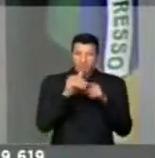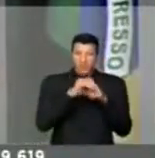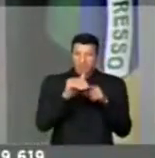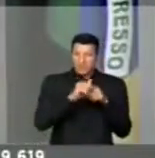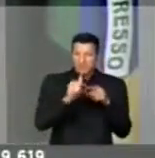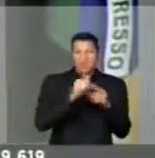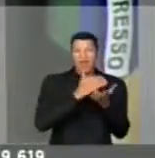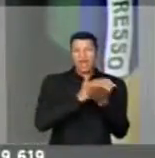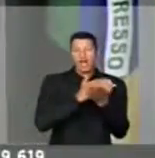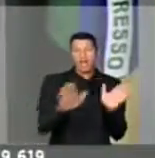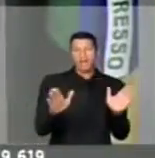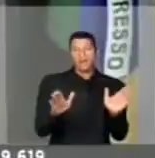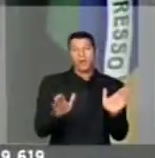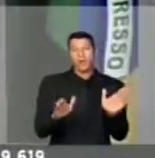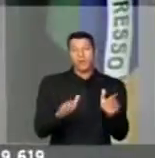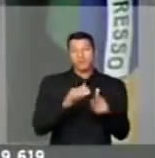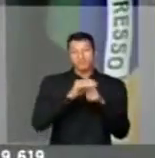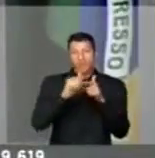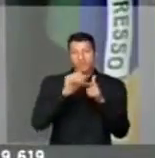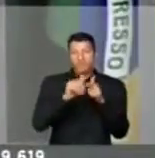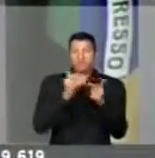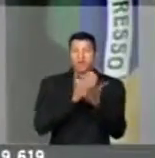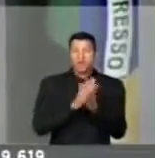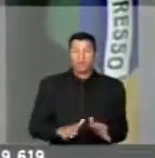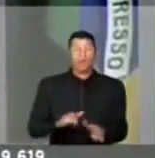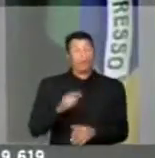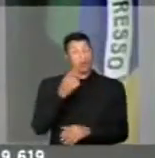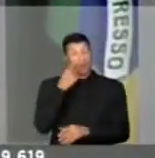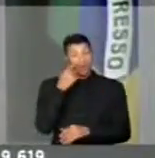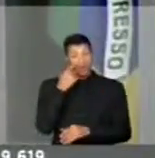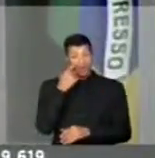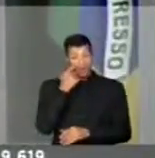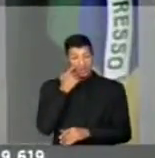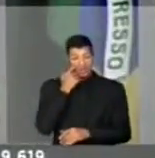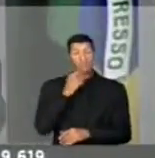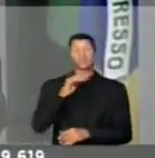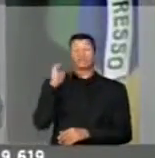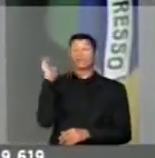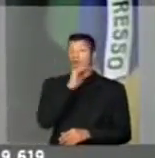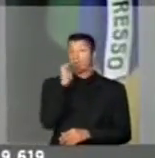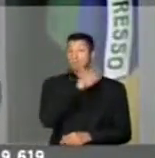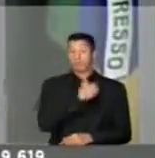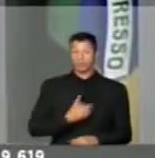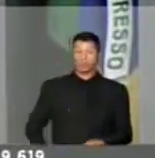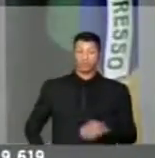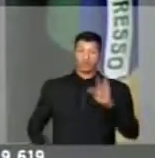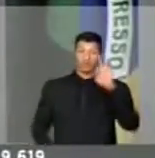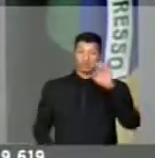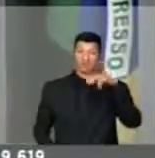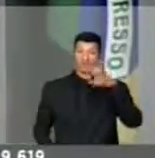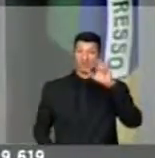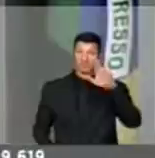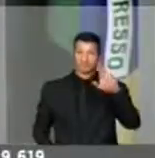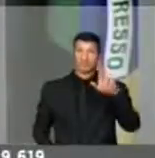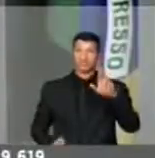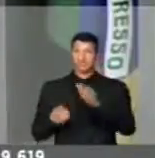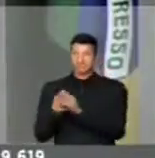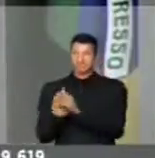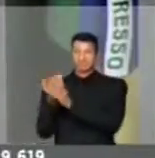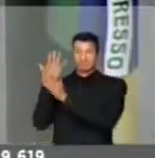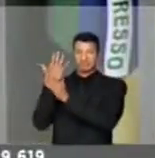acabar. Essa boquinha vai acabar. E olha, tão logo o governo Temer se